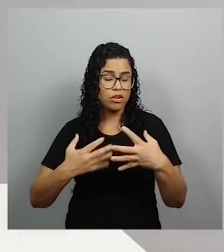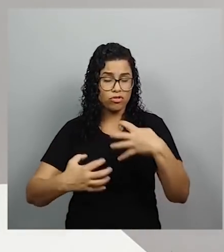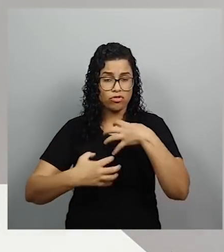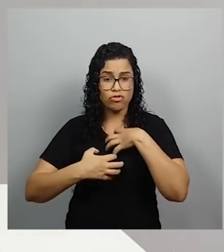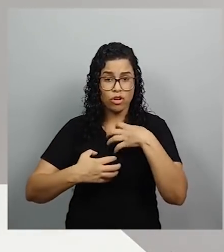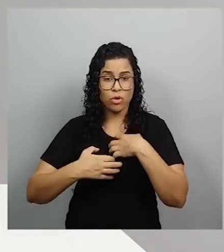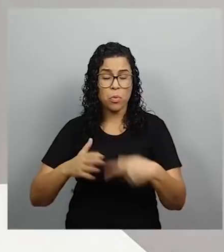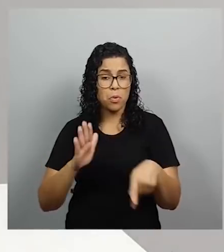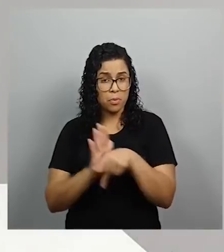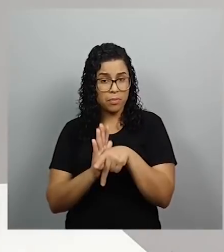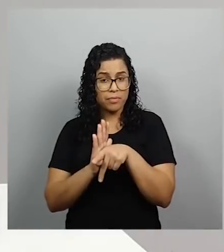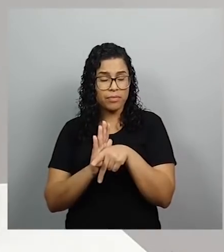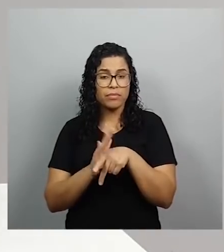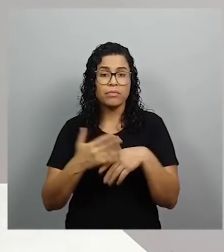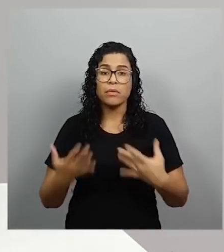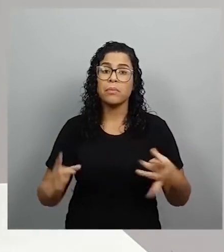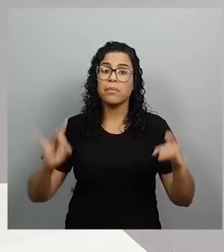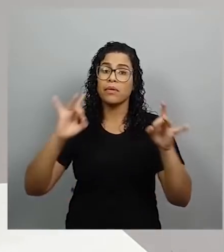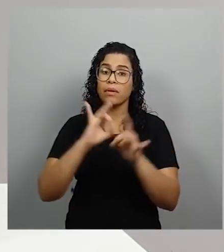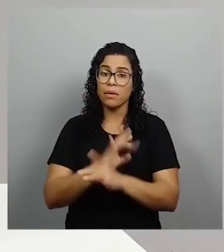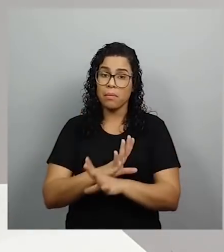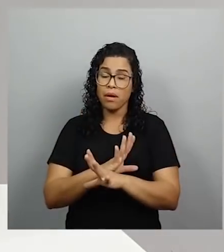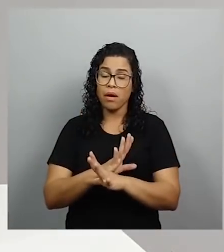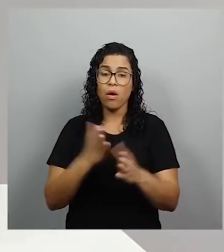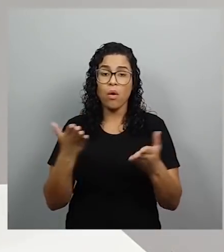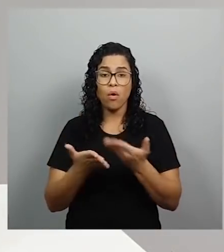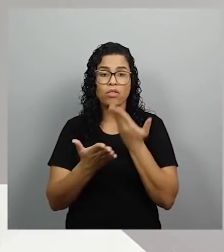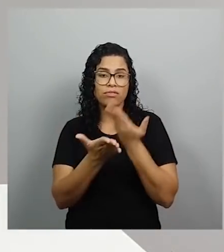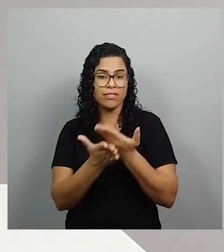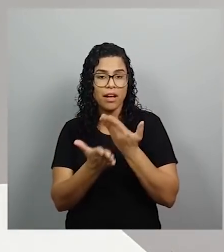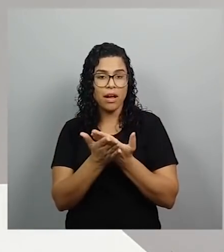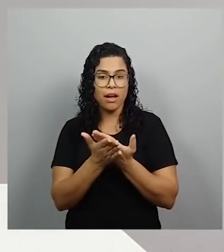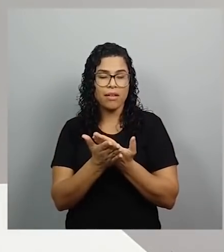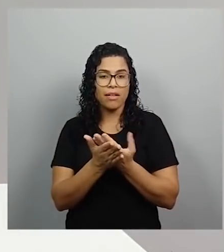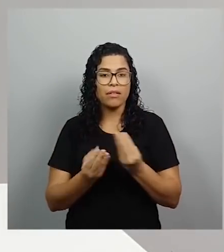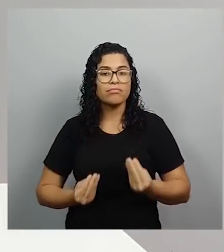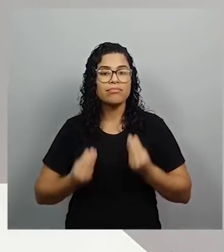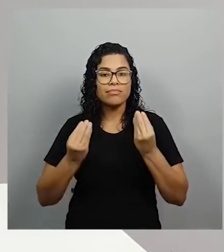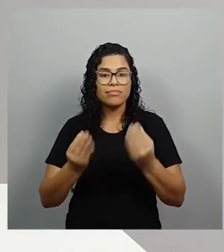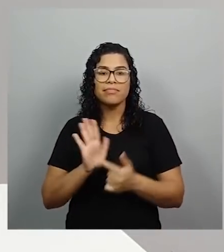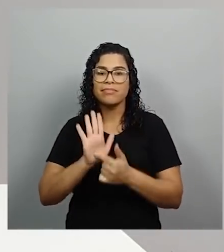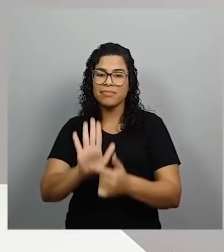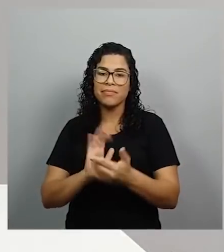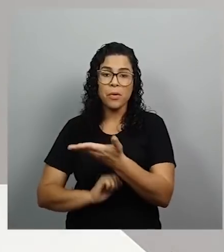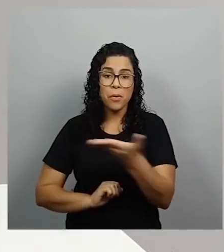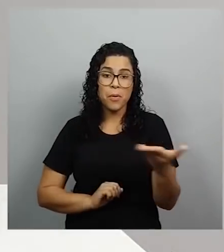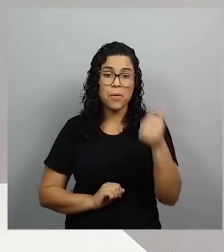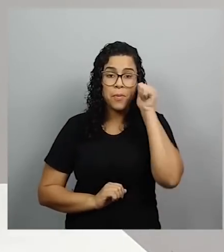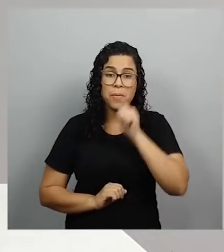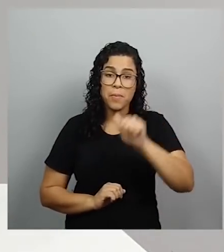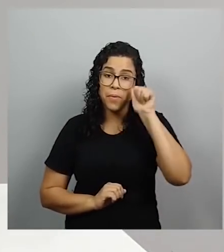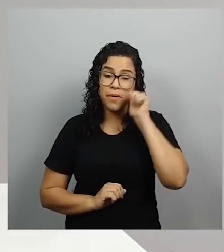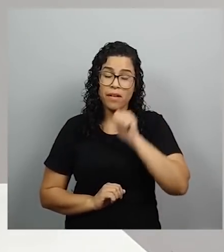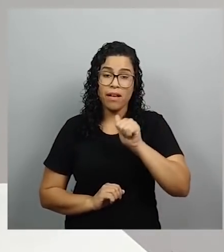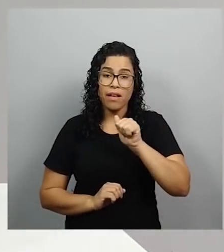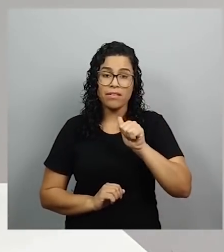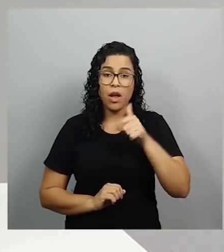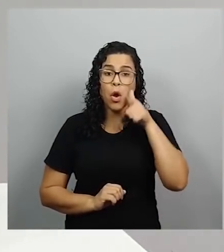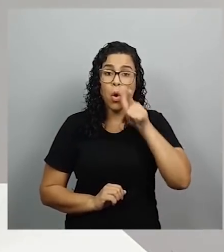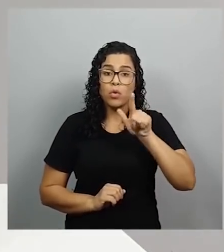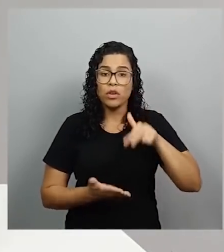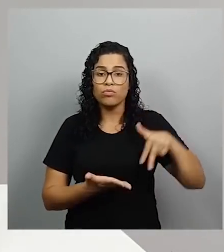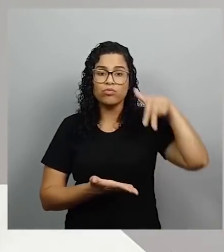discriminação. Para encerrar o nosso encontro, faço a minha homenagem a algumas das mulheres que subiram ao pódio e fizeram história